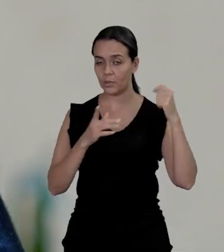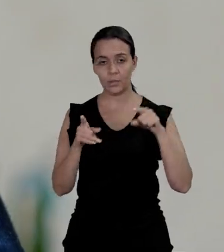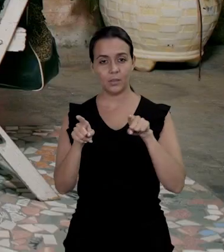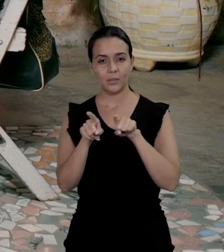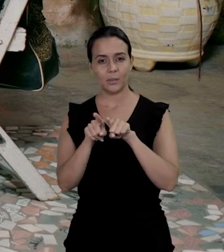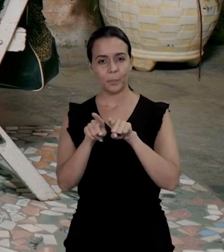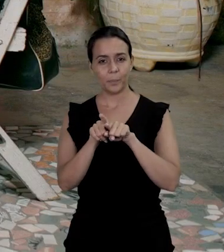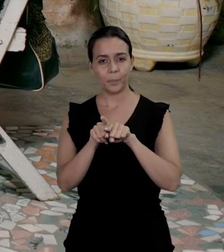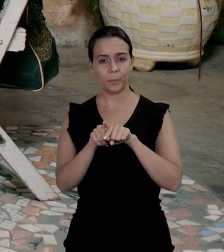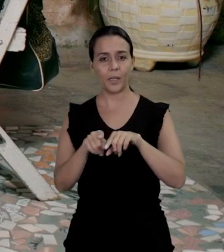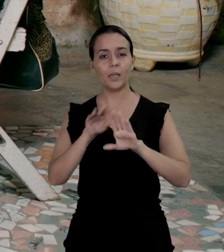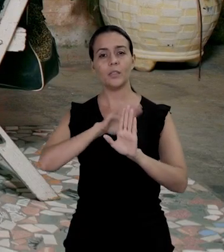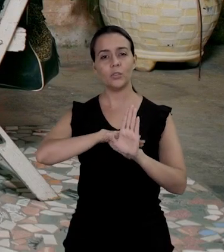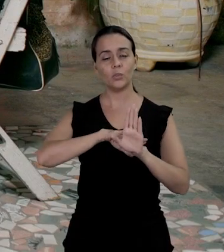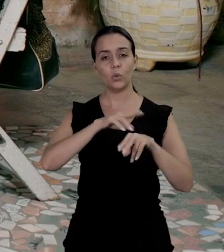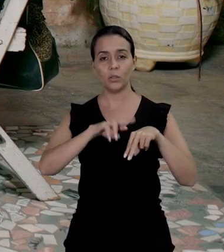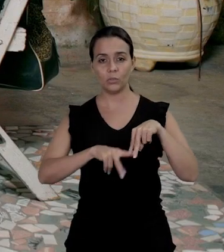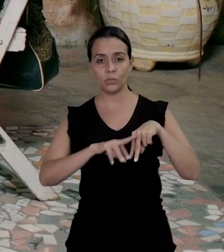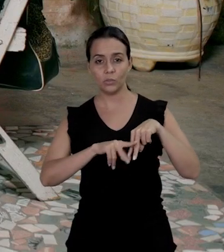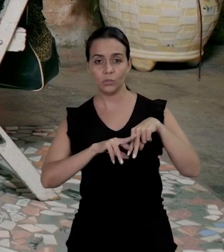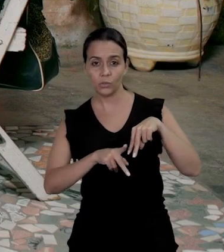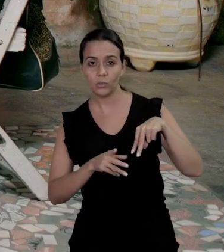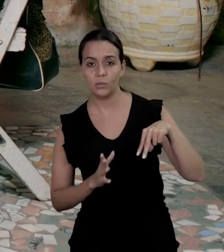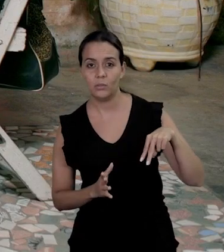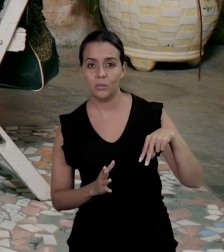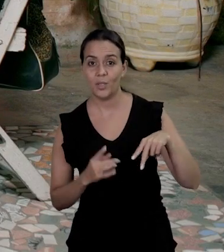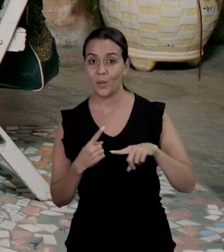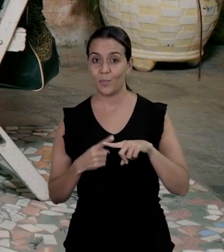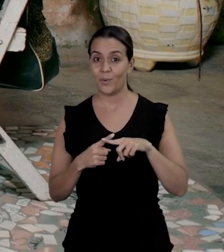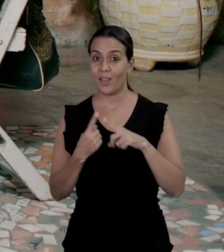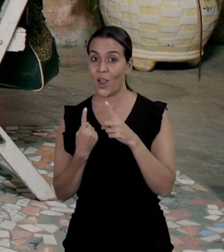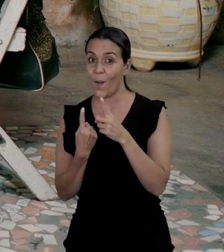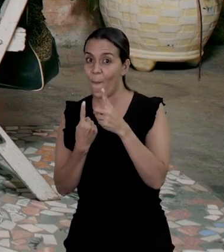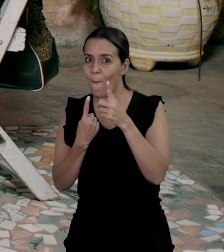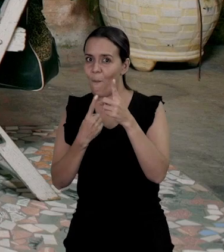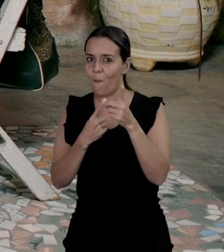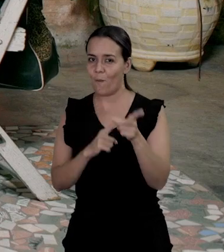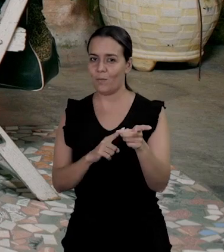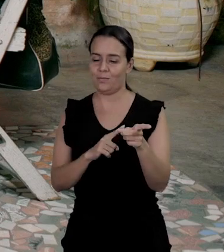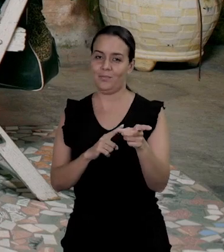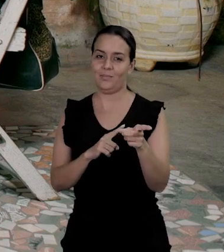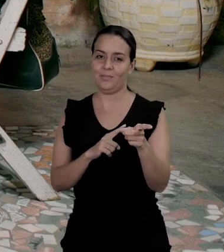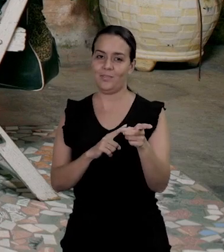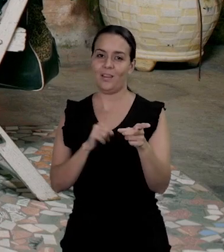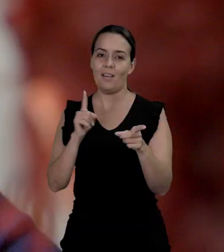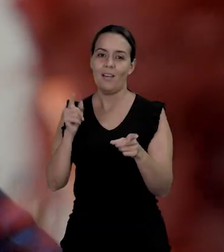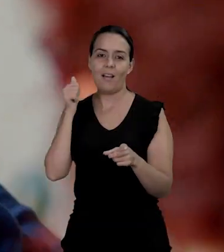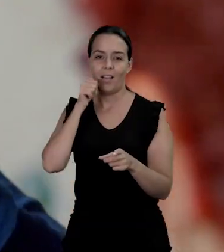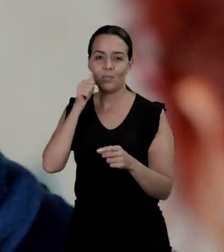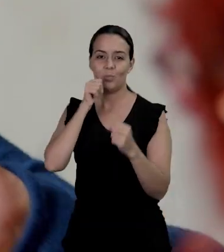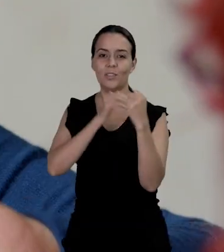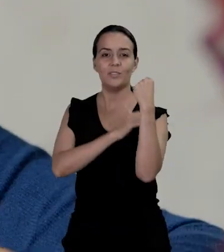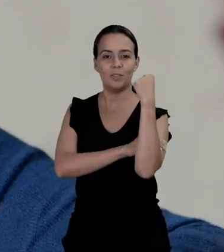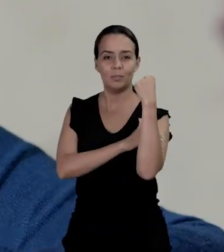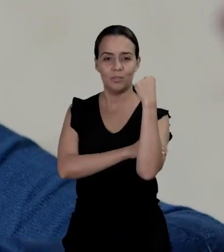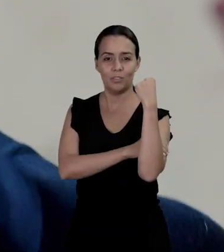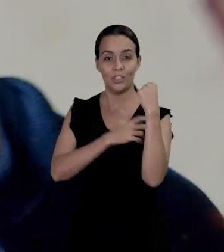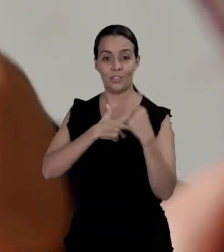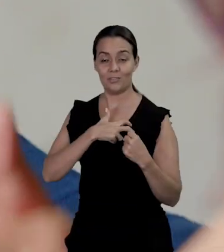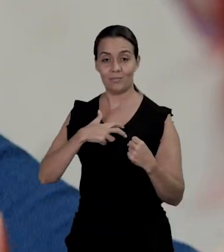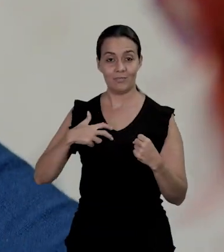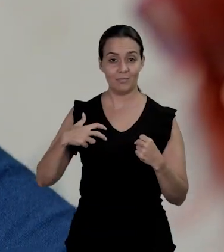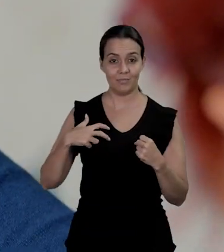porque o discurso da ideologia de gênero ele veio contra as feministas de Beijing. Isso tem que ser claro. Ele vem contra